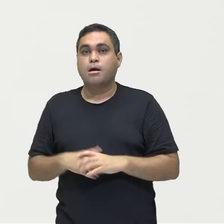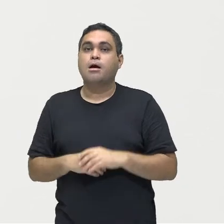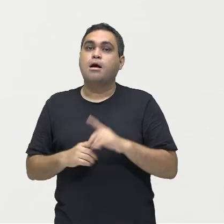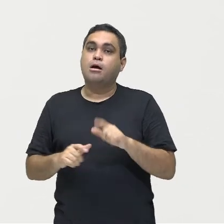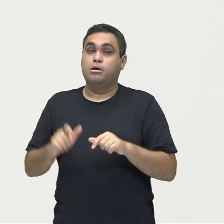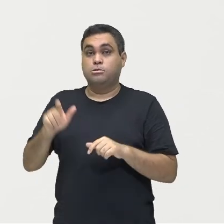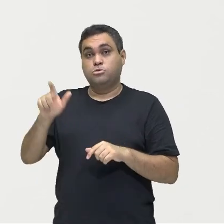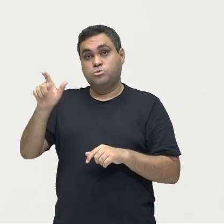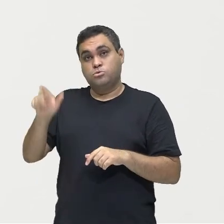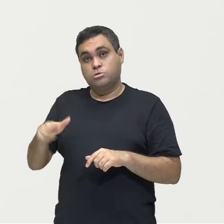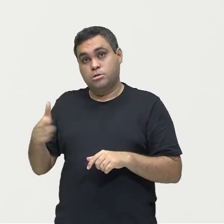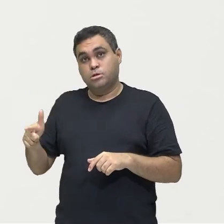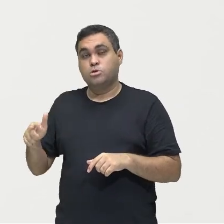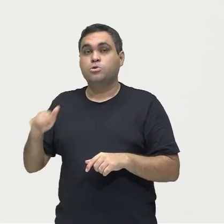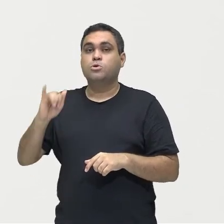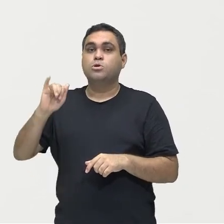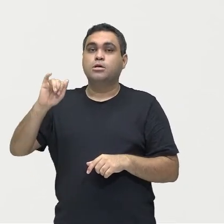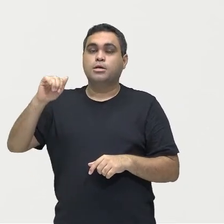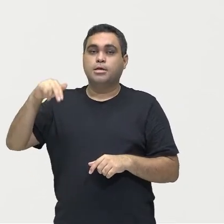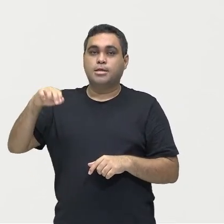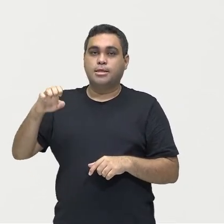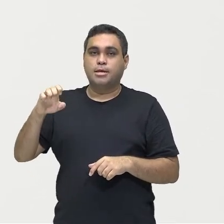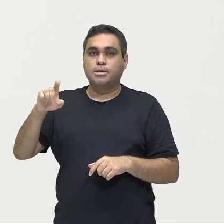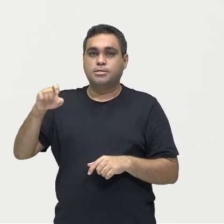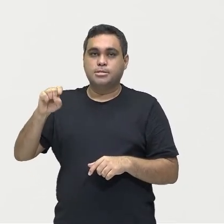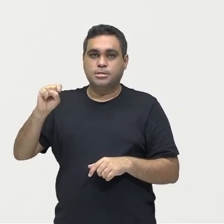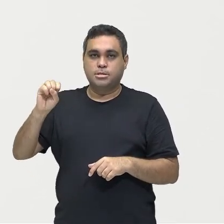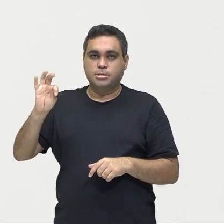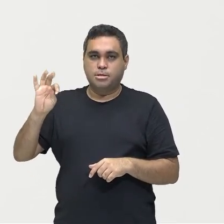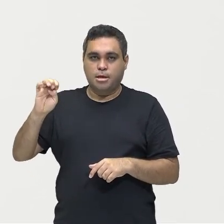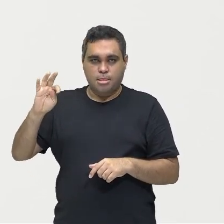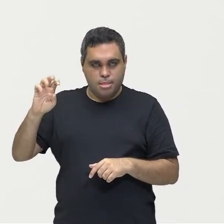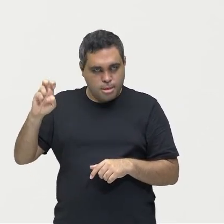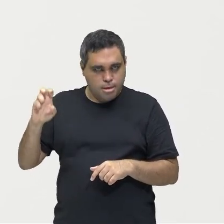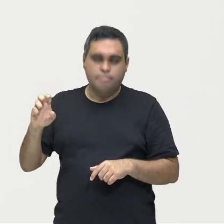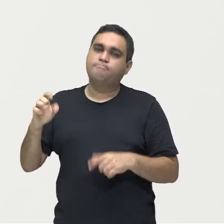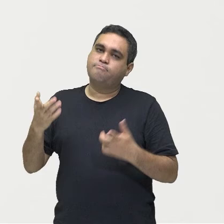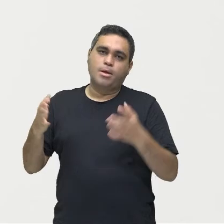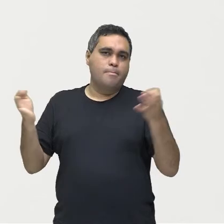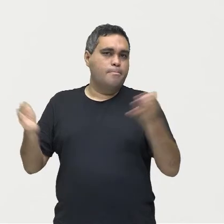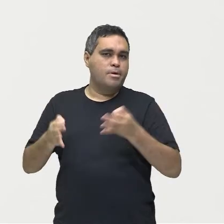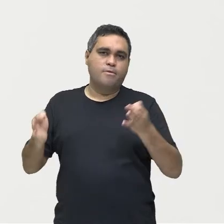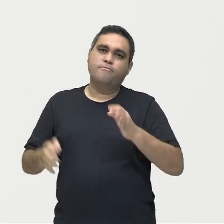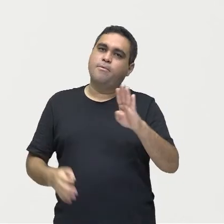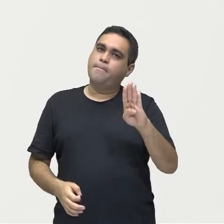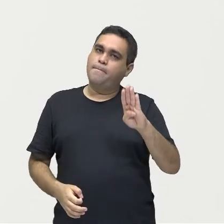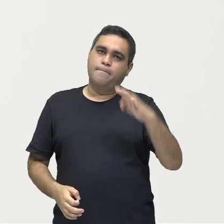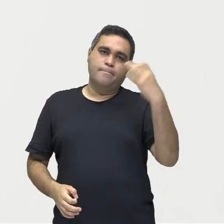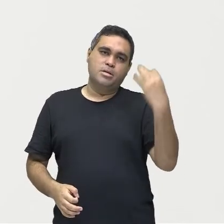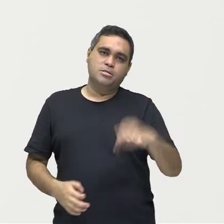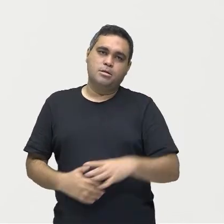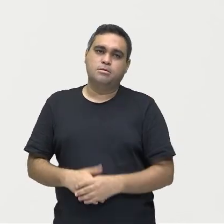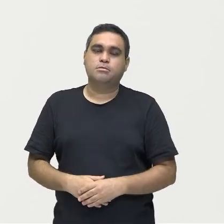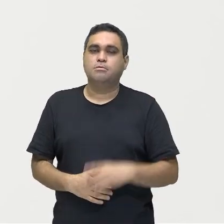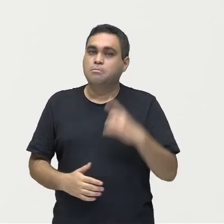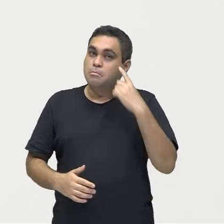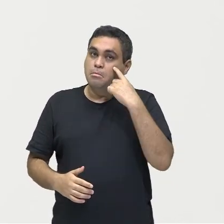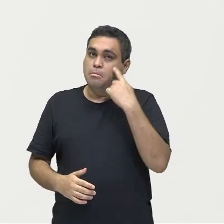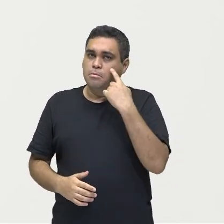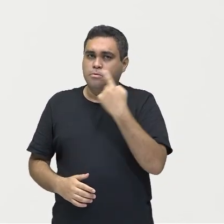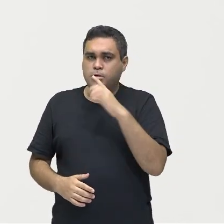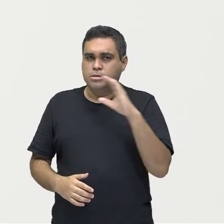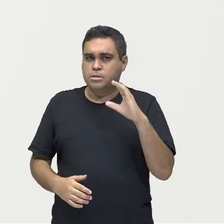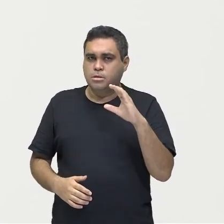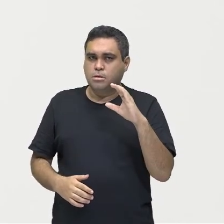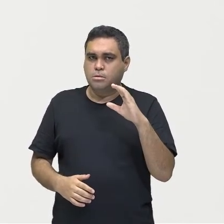de inexistente. Perfeito, é esta letra B. Vamos olhar rapidamente a letra C, ou não